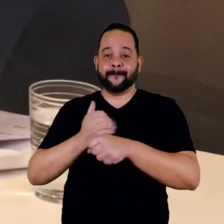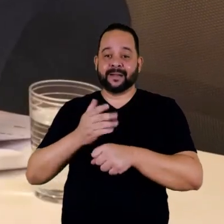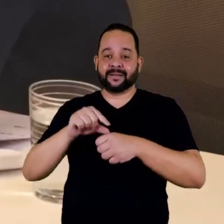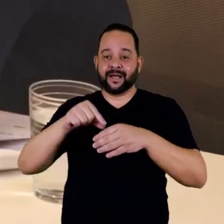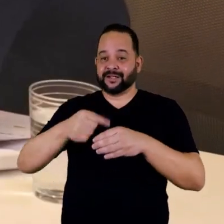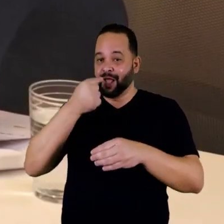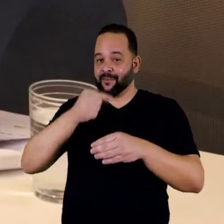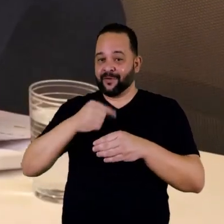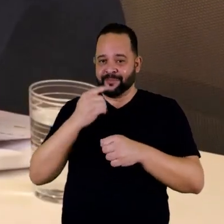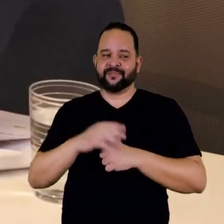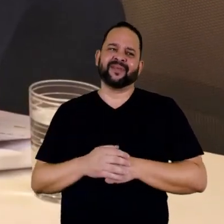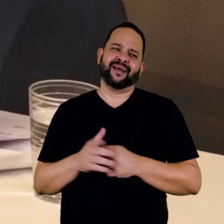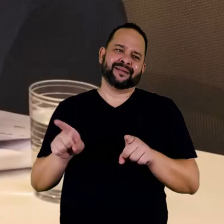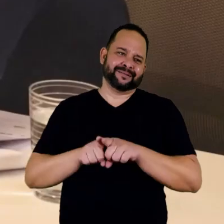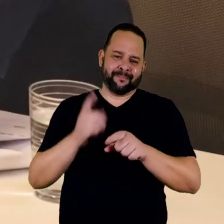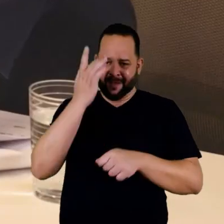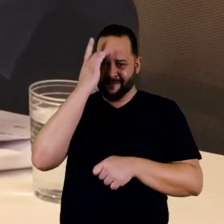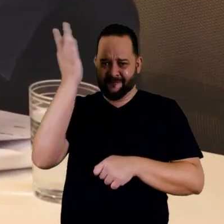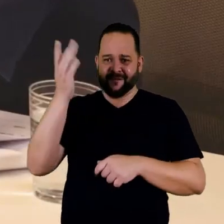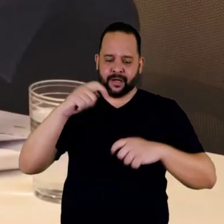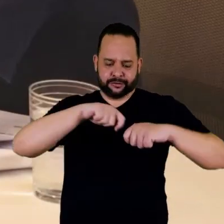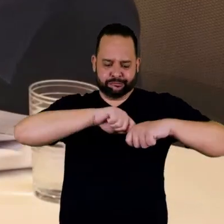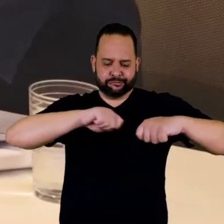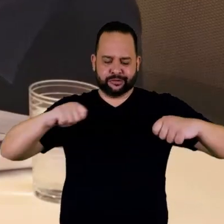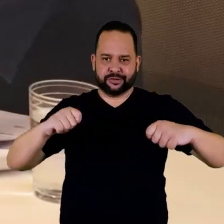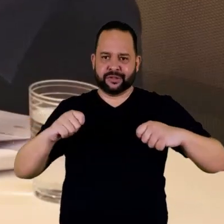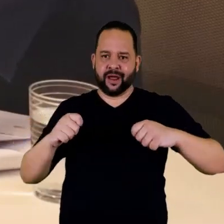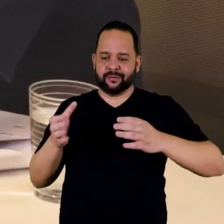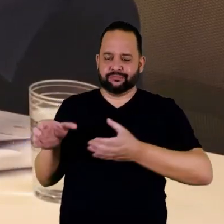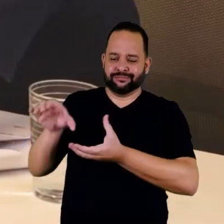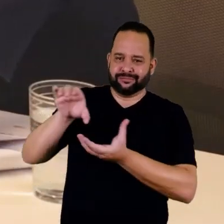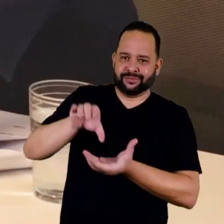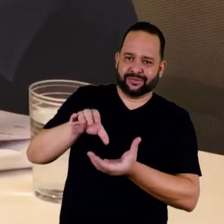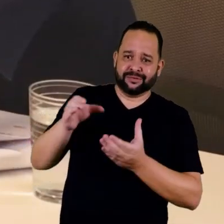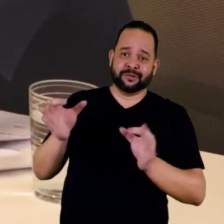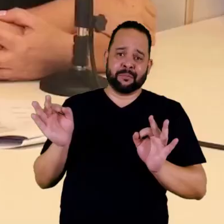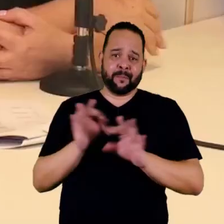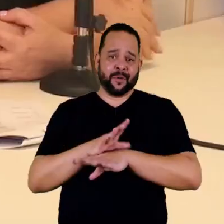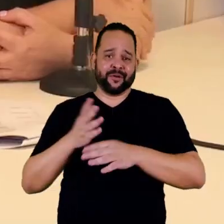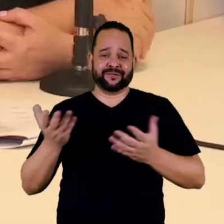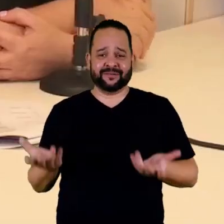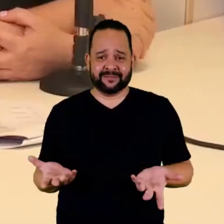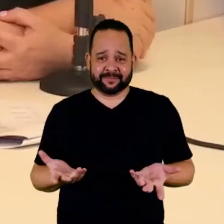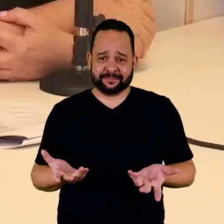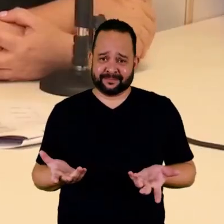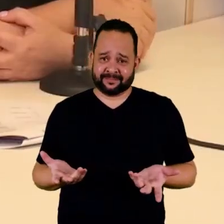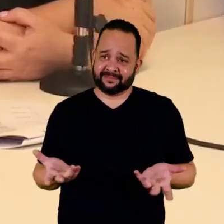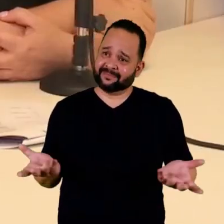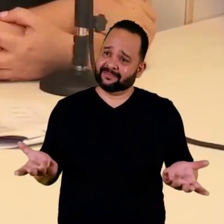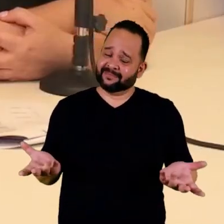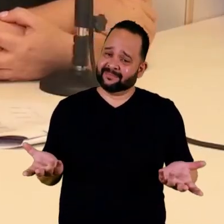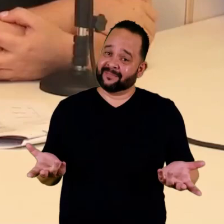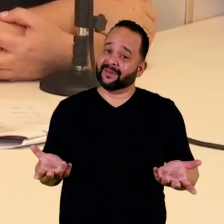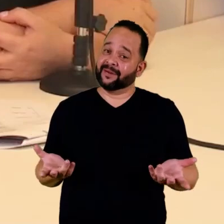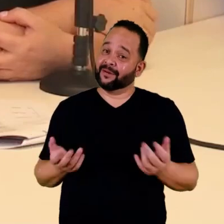especialidade aham também né É só abrir o É só abrir o saco lá e colocar dentro da frit poxa mas aí você podia né fazer que nem eu